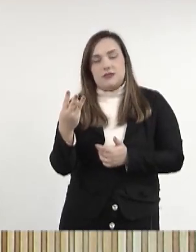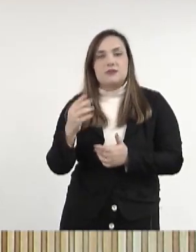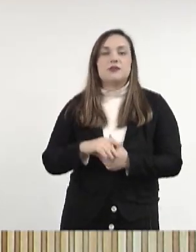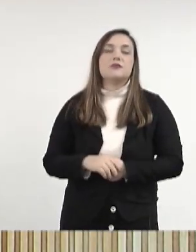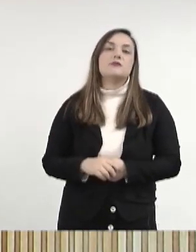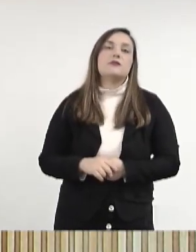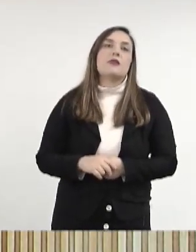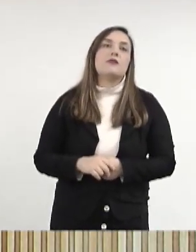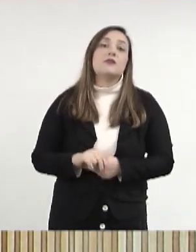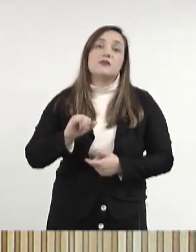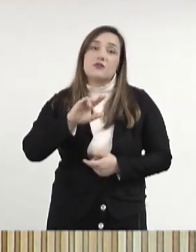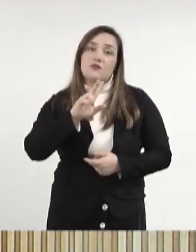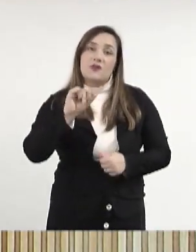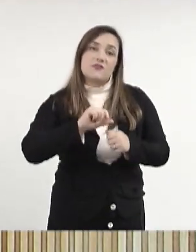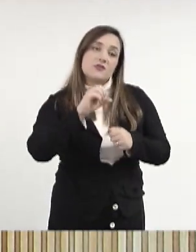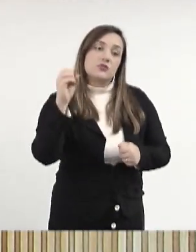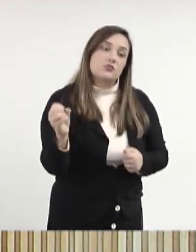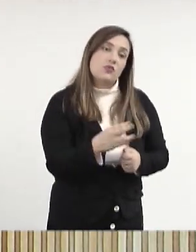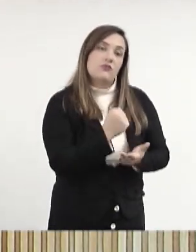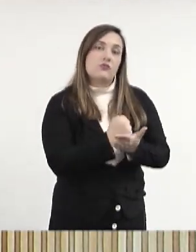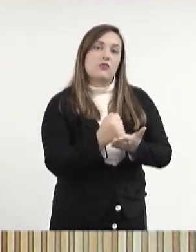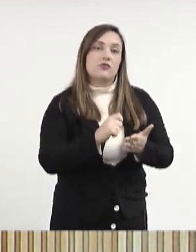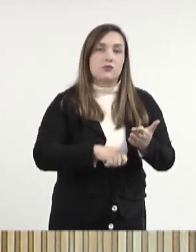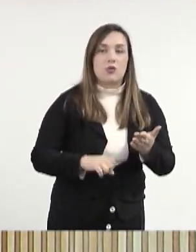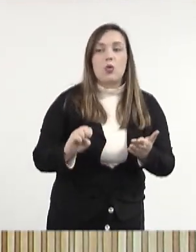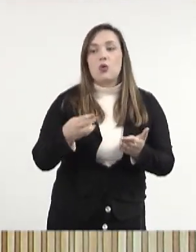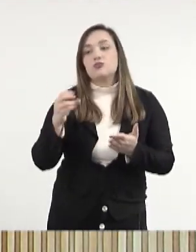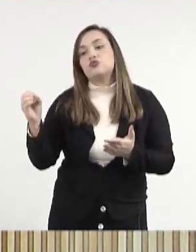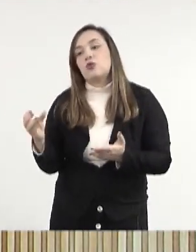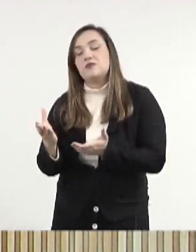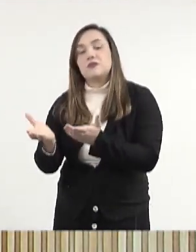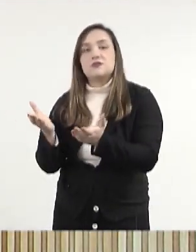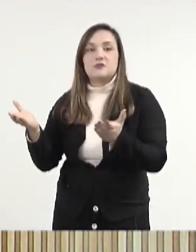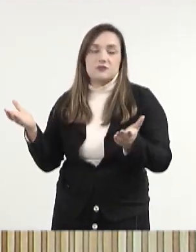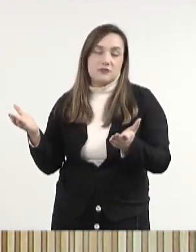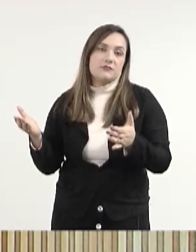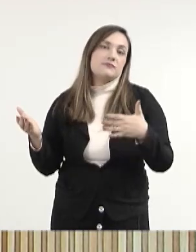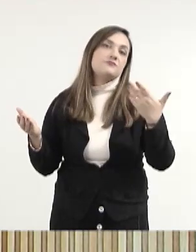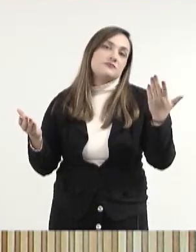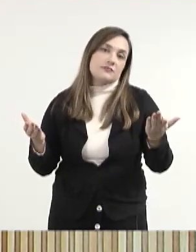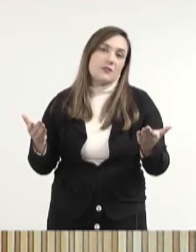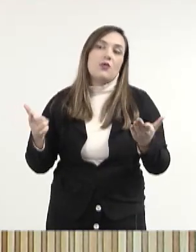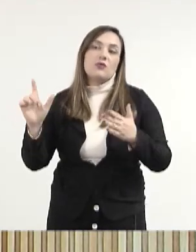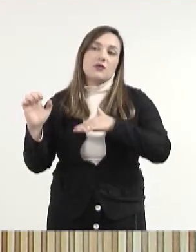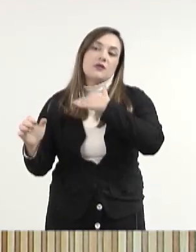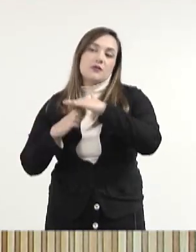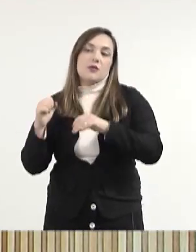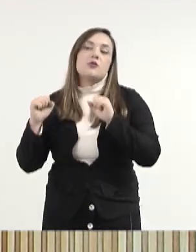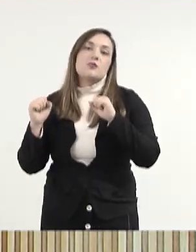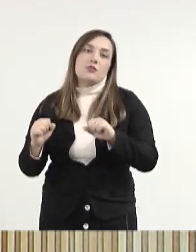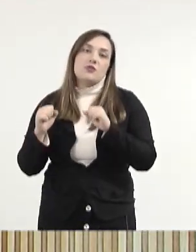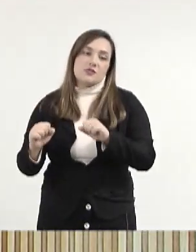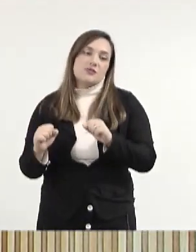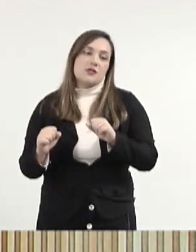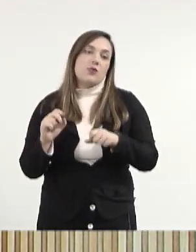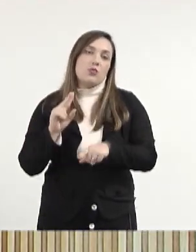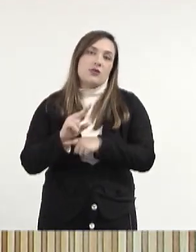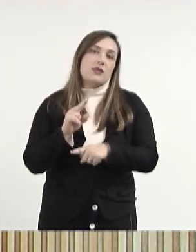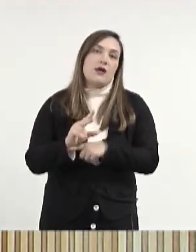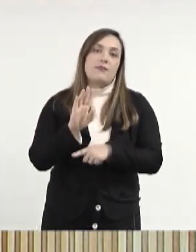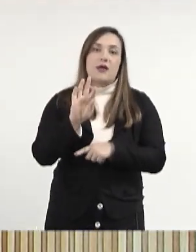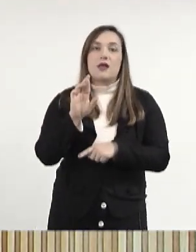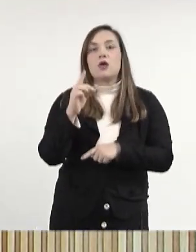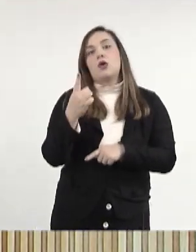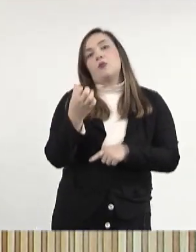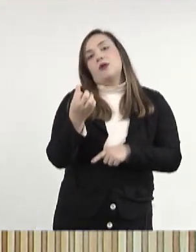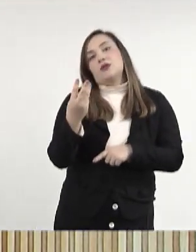163, uma repactuação do contrato atual ou uma nova licitação para que uma outra empresa possa fazer a gestão da 163.